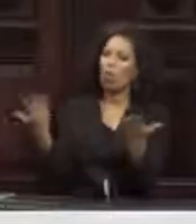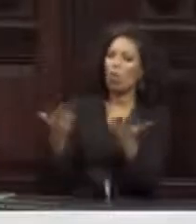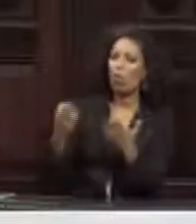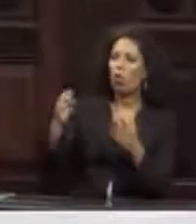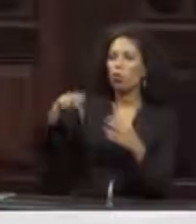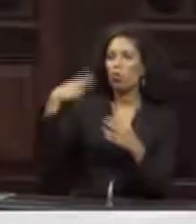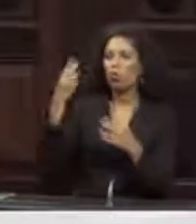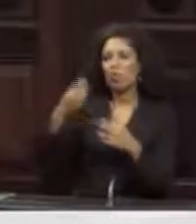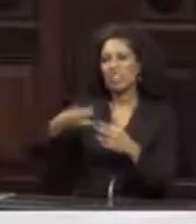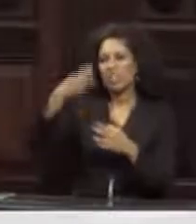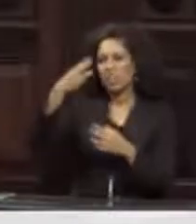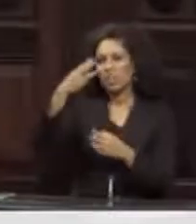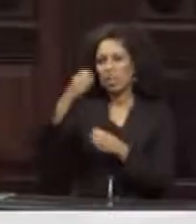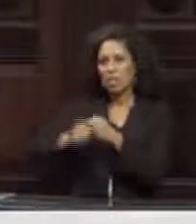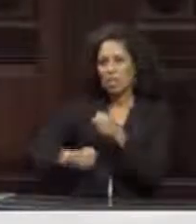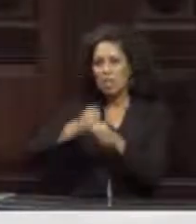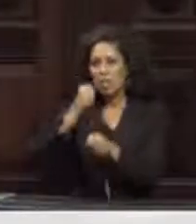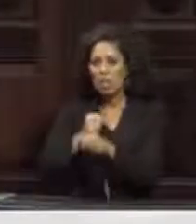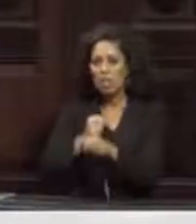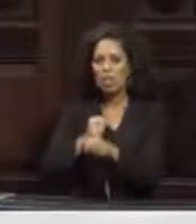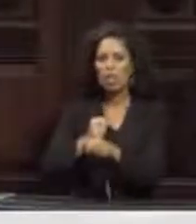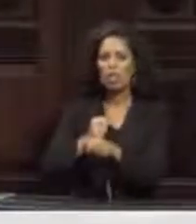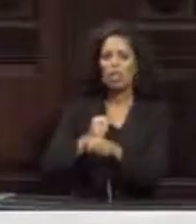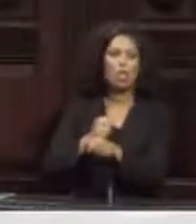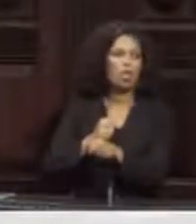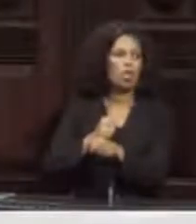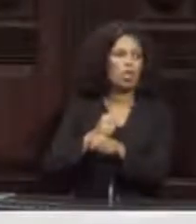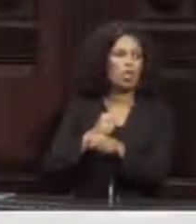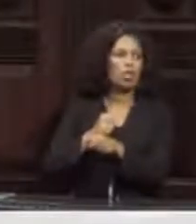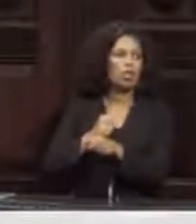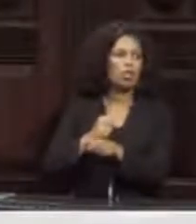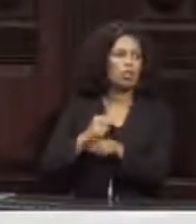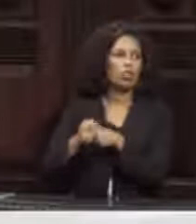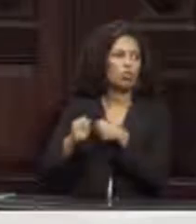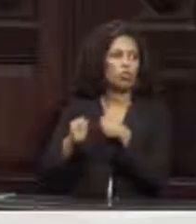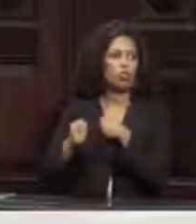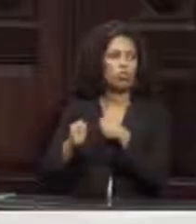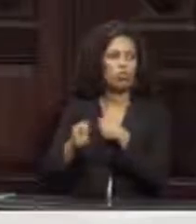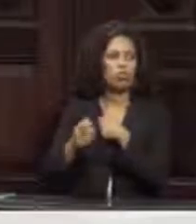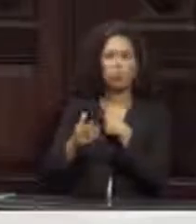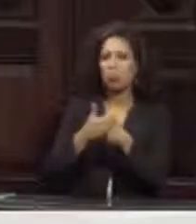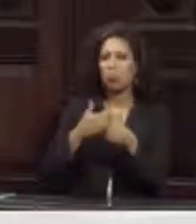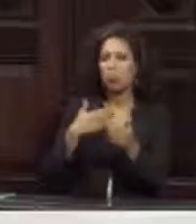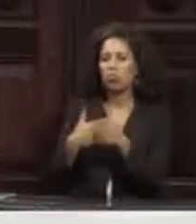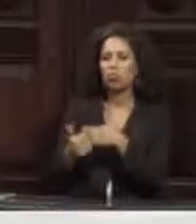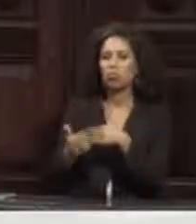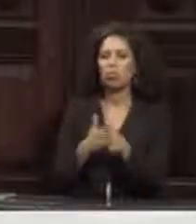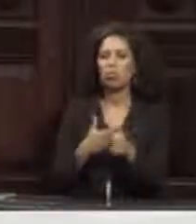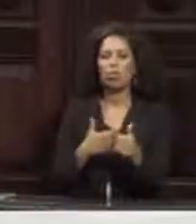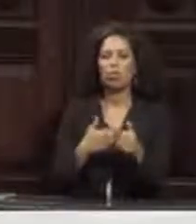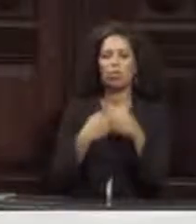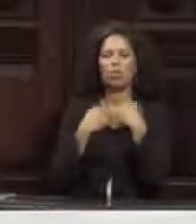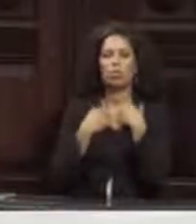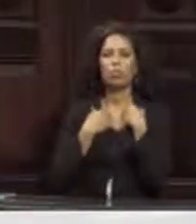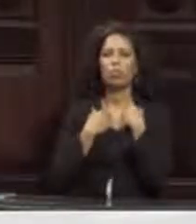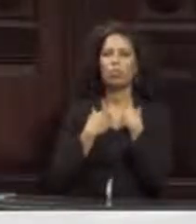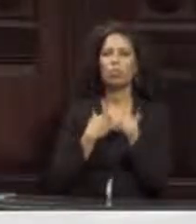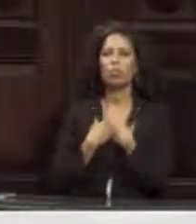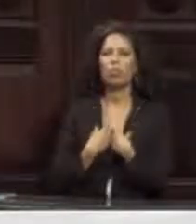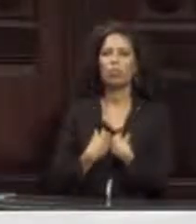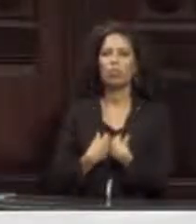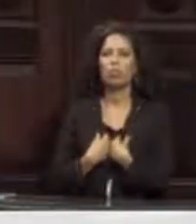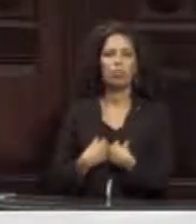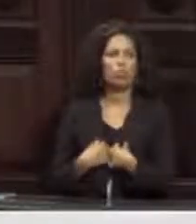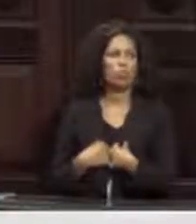num processo de moratória. Muito foi dito aqui que está previsto tudo isso no plano de recuperação